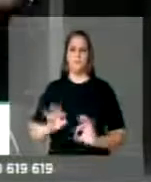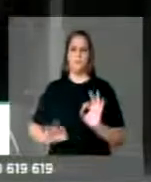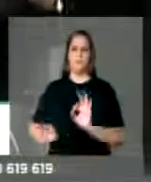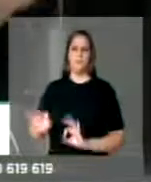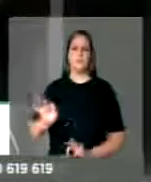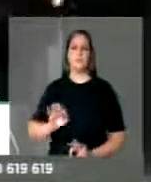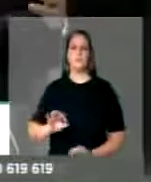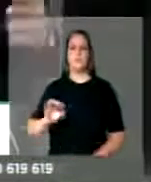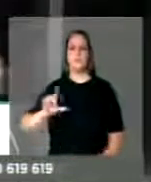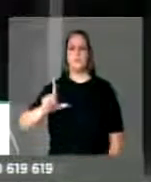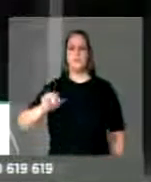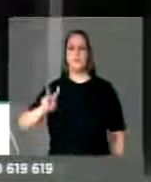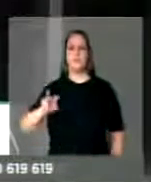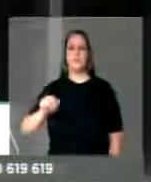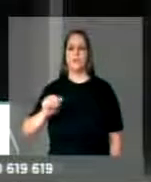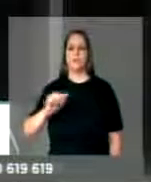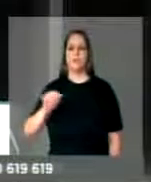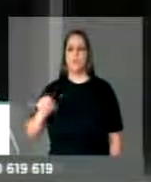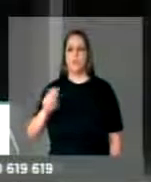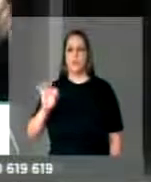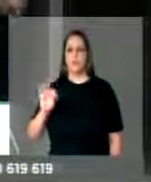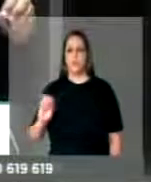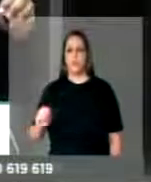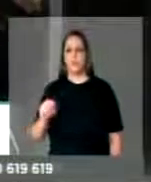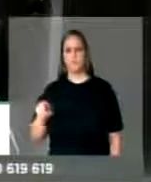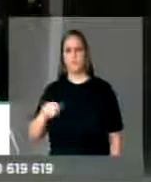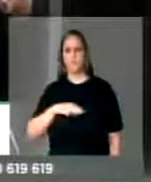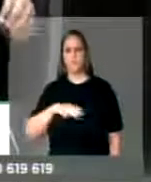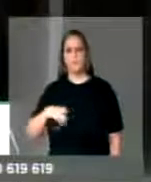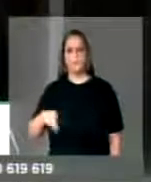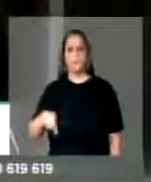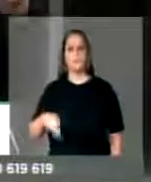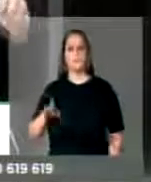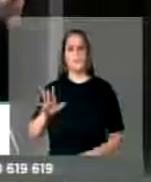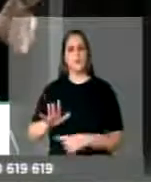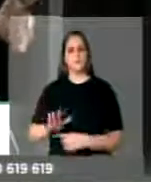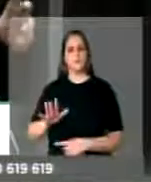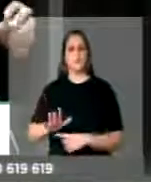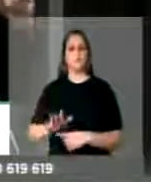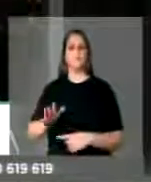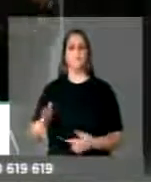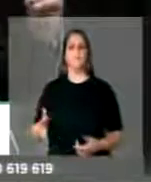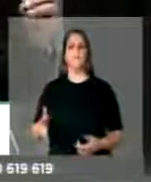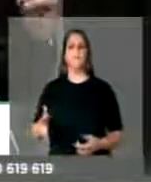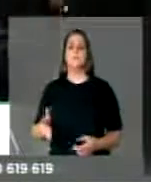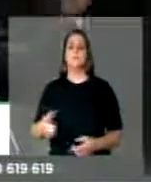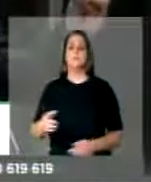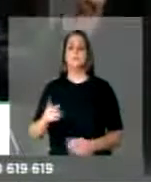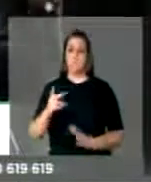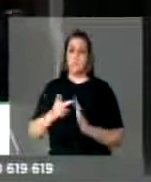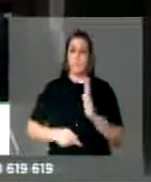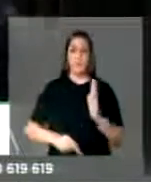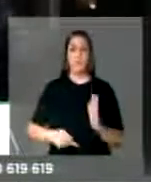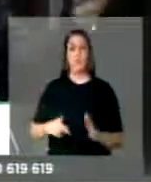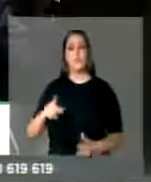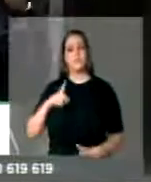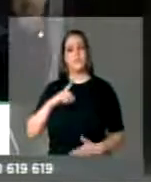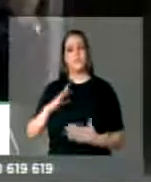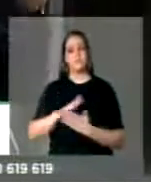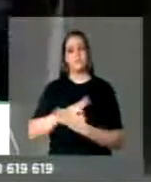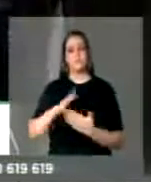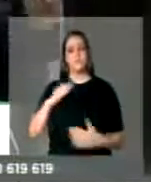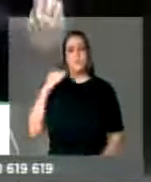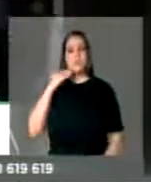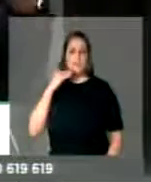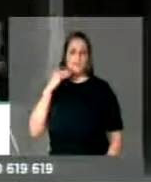está passando, ajudando a passar o Brasil a limpo. Claro que neste projeto aprovado na comissão ainda existem imperfeições a jusante, a